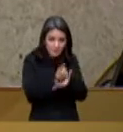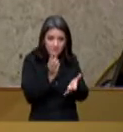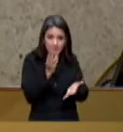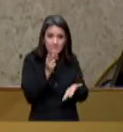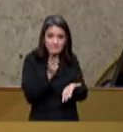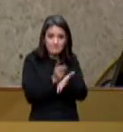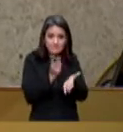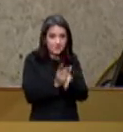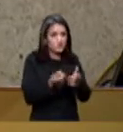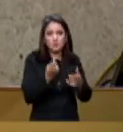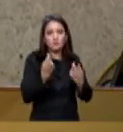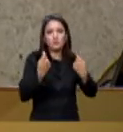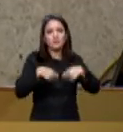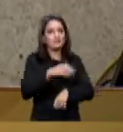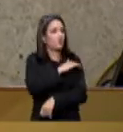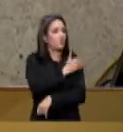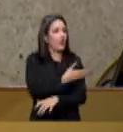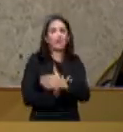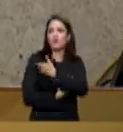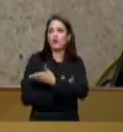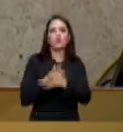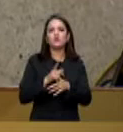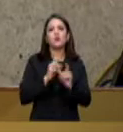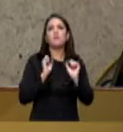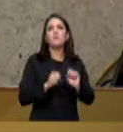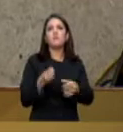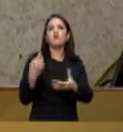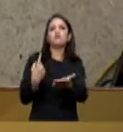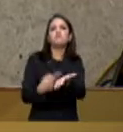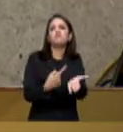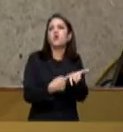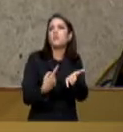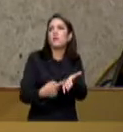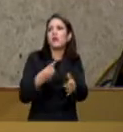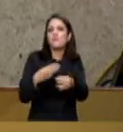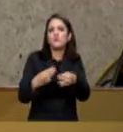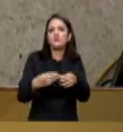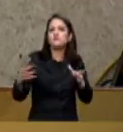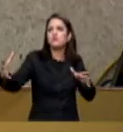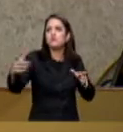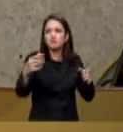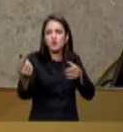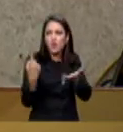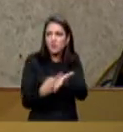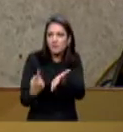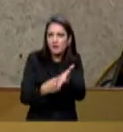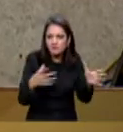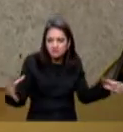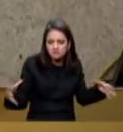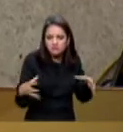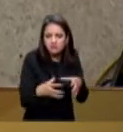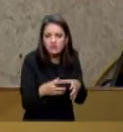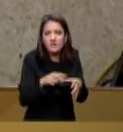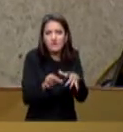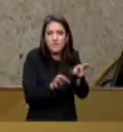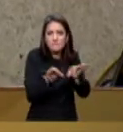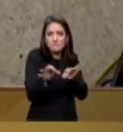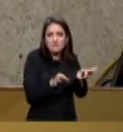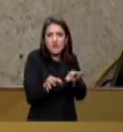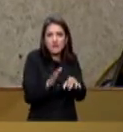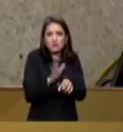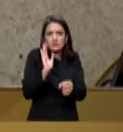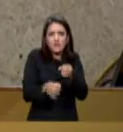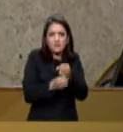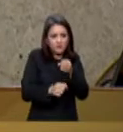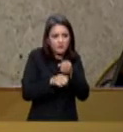ser vizinhos. Esses blocos deverão implementar planos municipais e regionais de saneamento básico. E a União